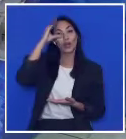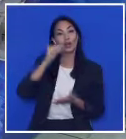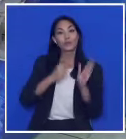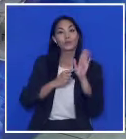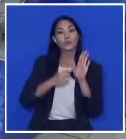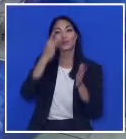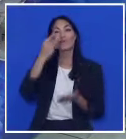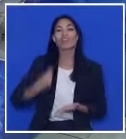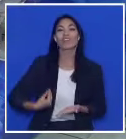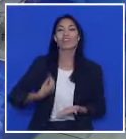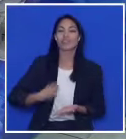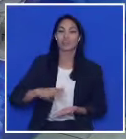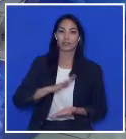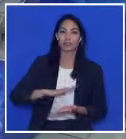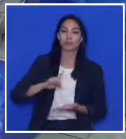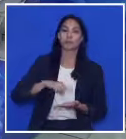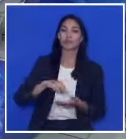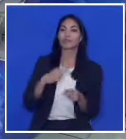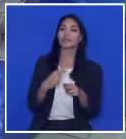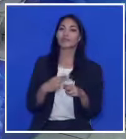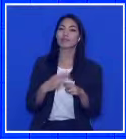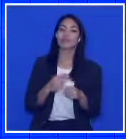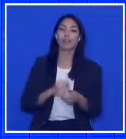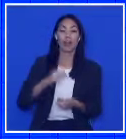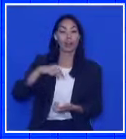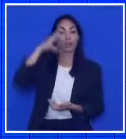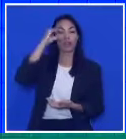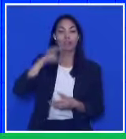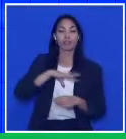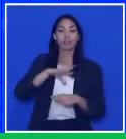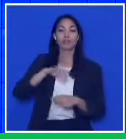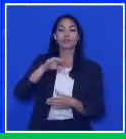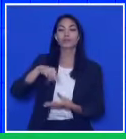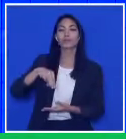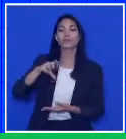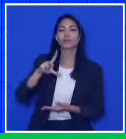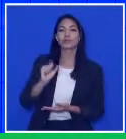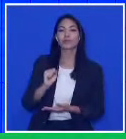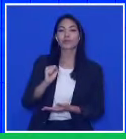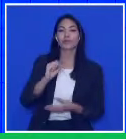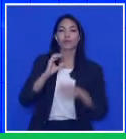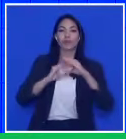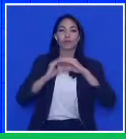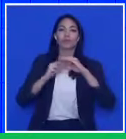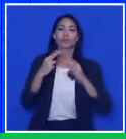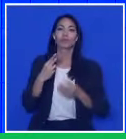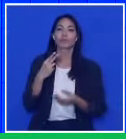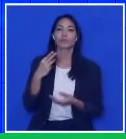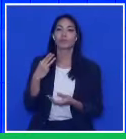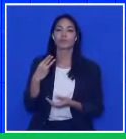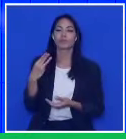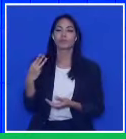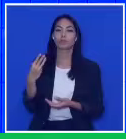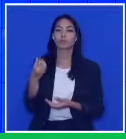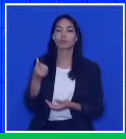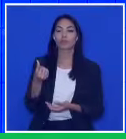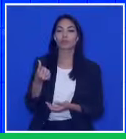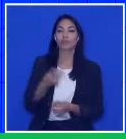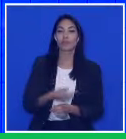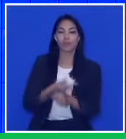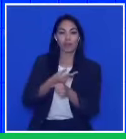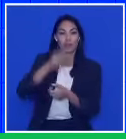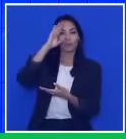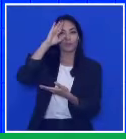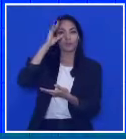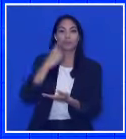Boa noite, falamos ao vivo do espaço Loterias Caixa. Essa noite tem sorteio da Mega Sena, concurso 2.336,